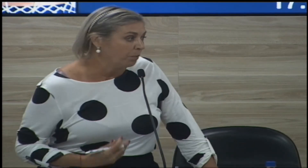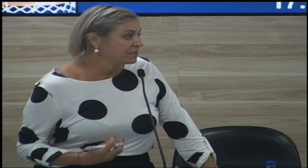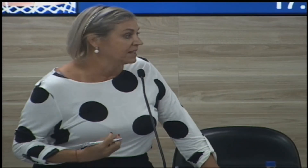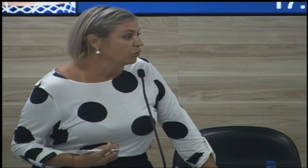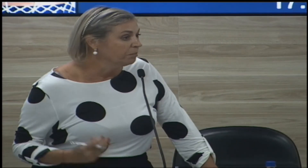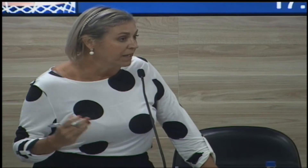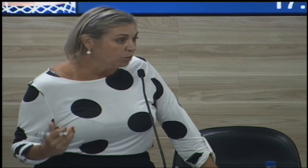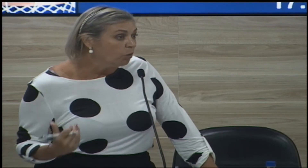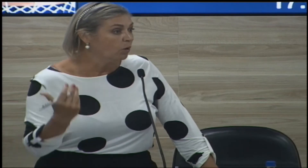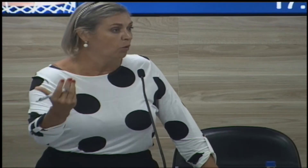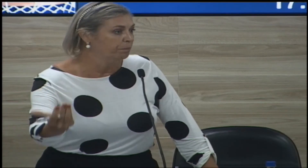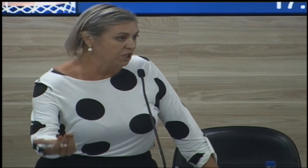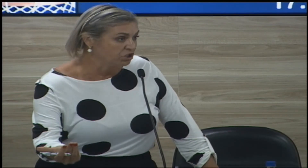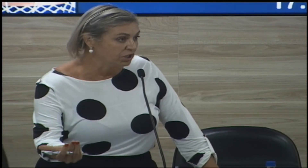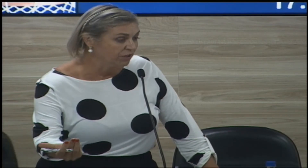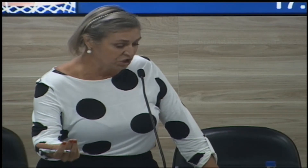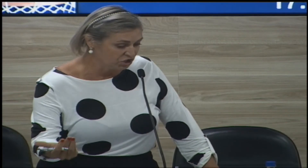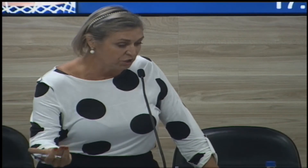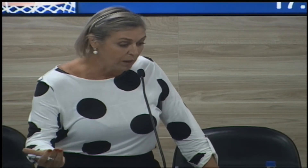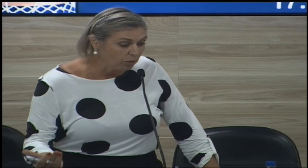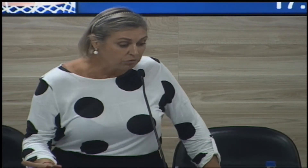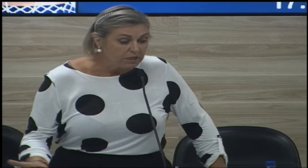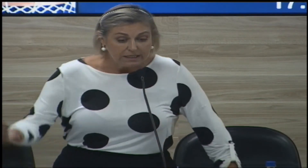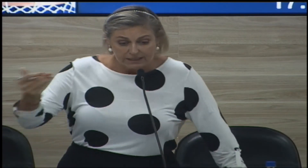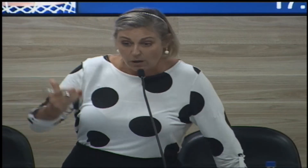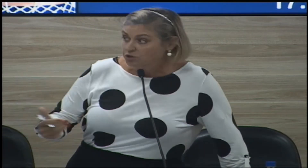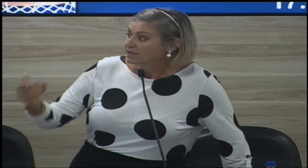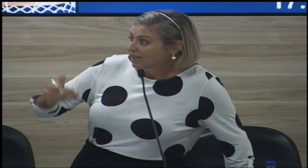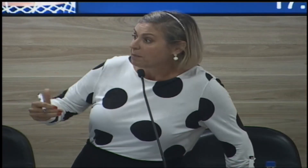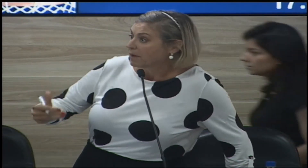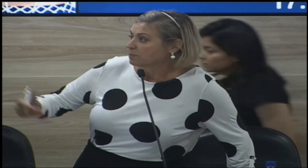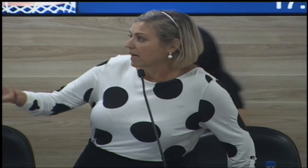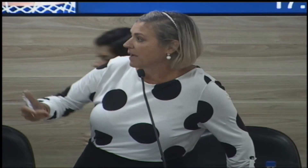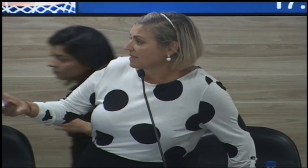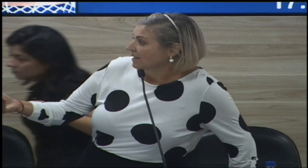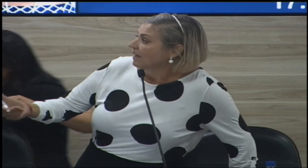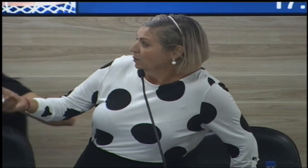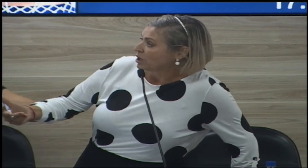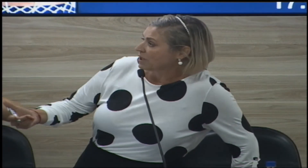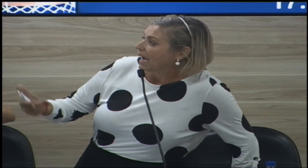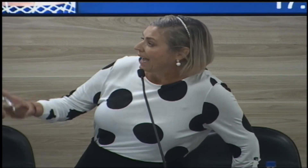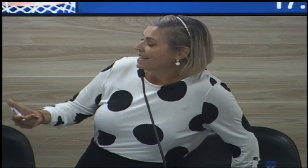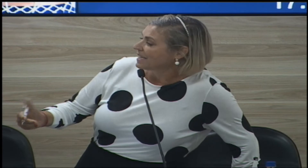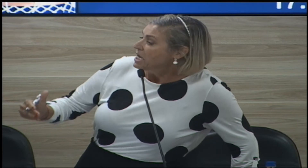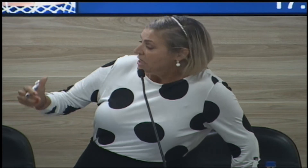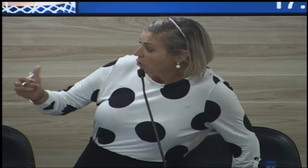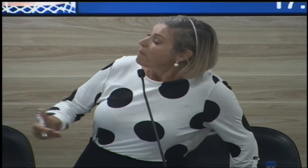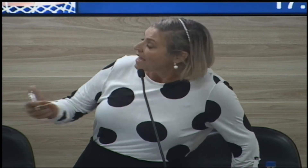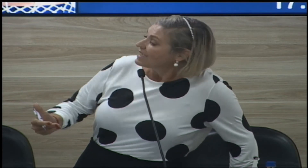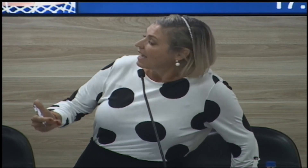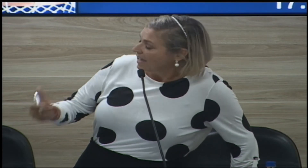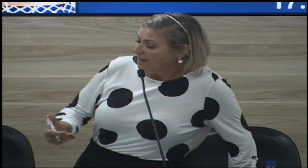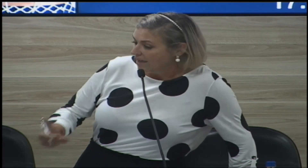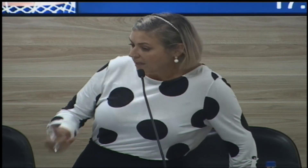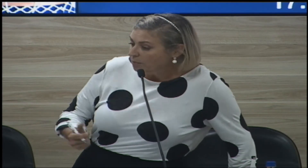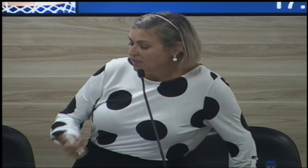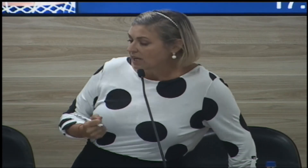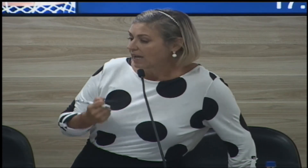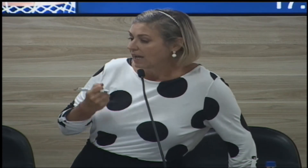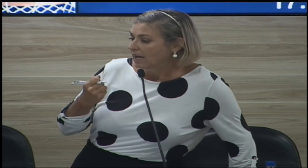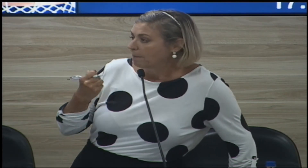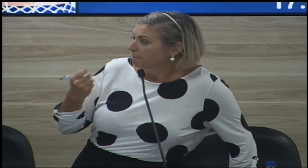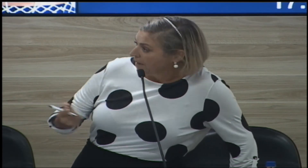usamos da fala, quando usamos da autoridade que estamos revestidos, temos sim que